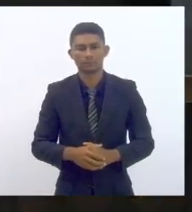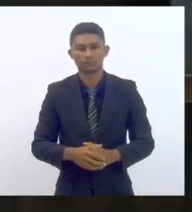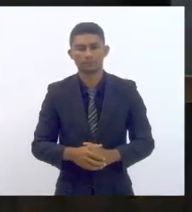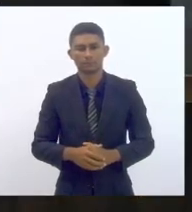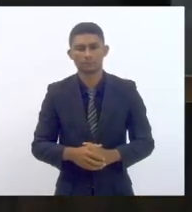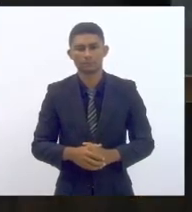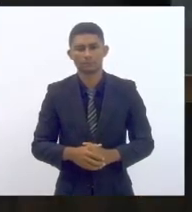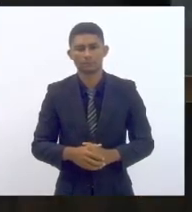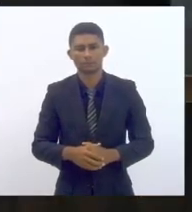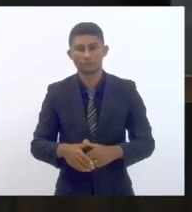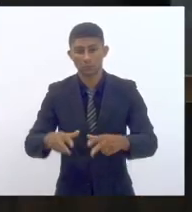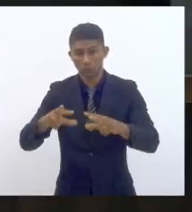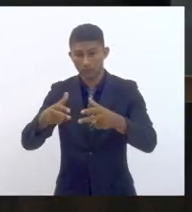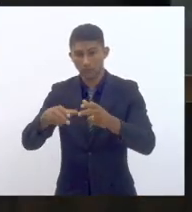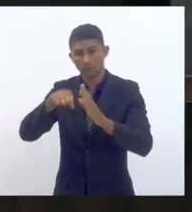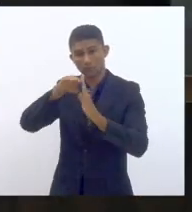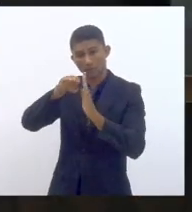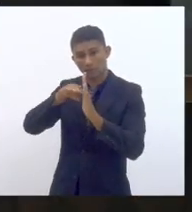Normas internas.